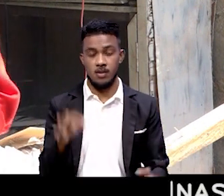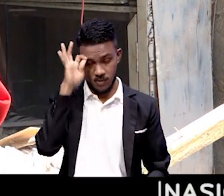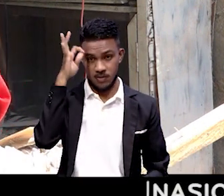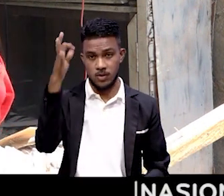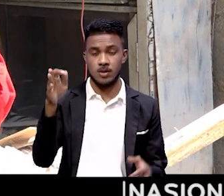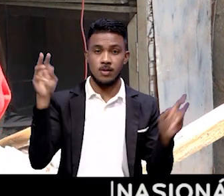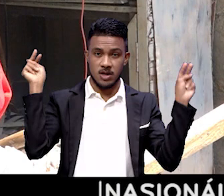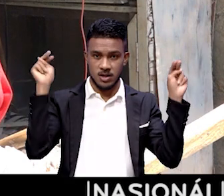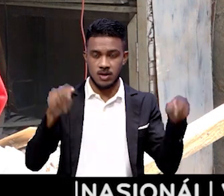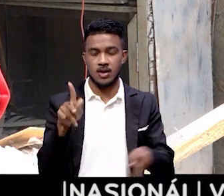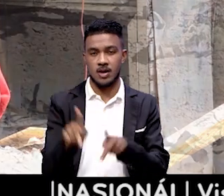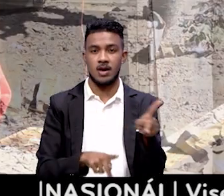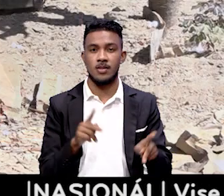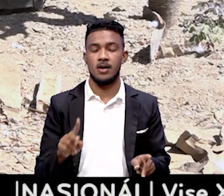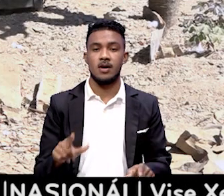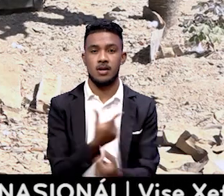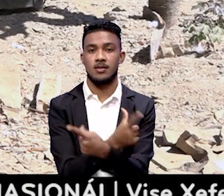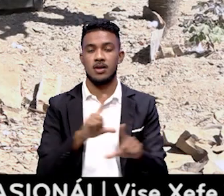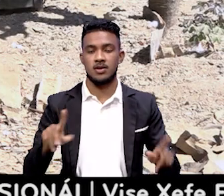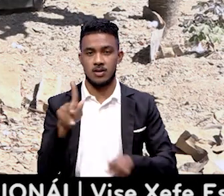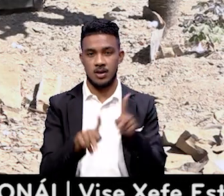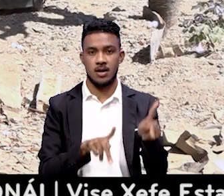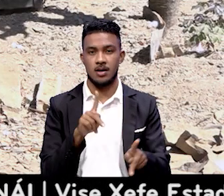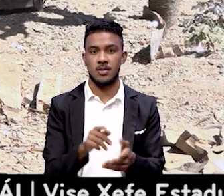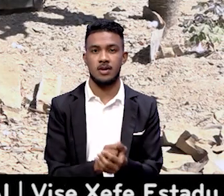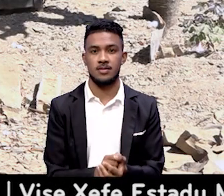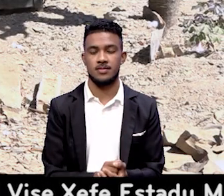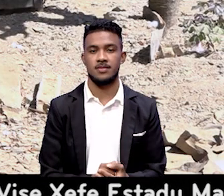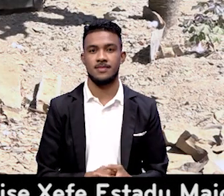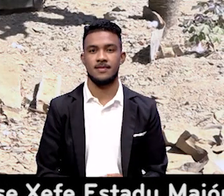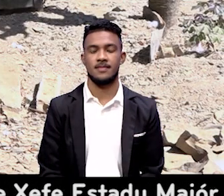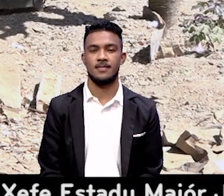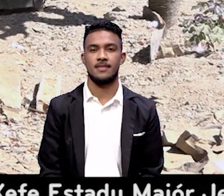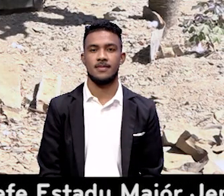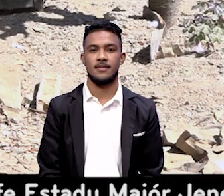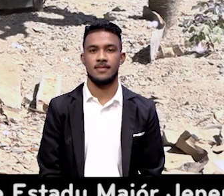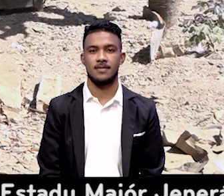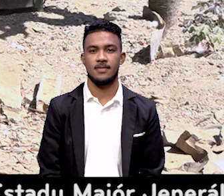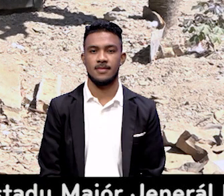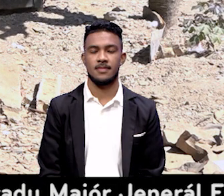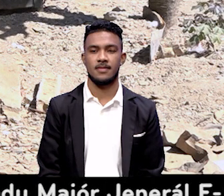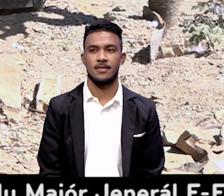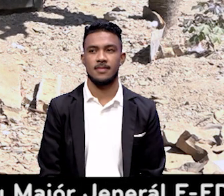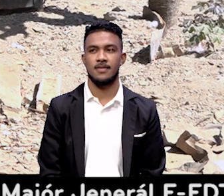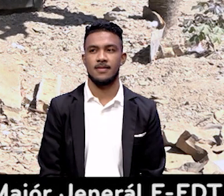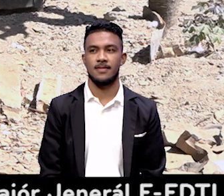tan herói pa libertação povo. Vanessa Cunhalves, o equipa cobertura, GMN.